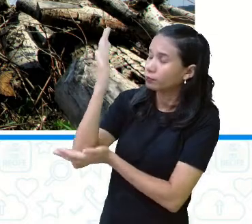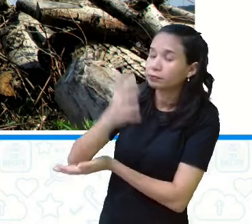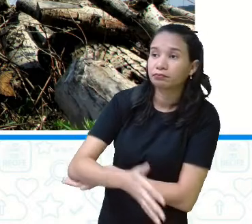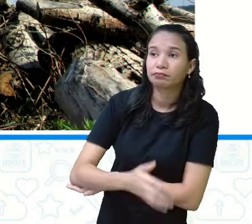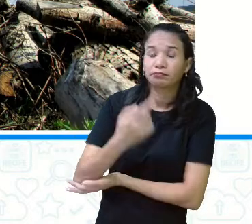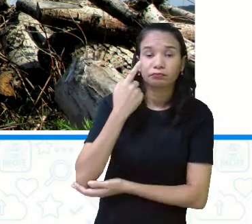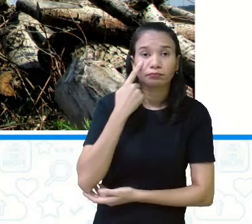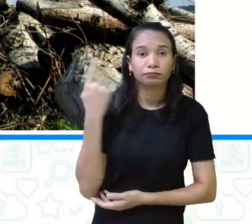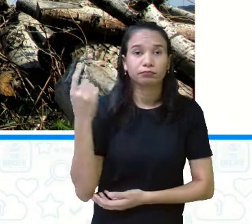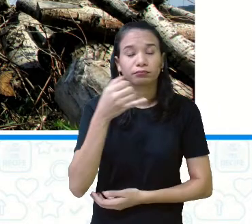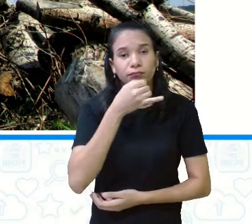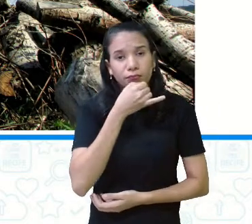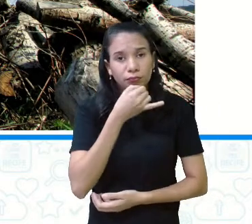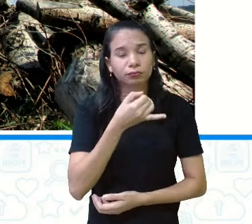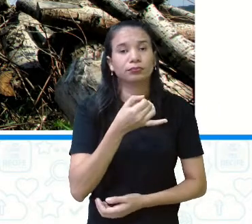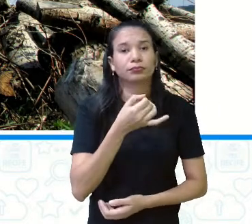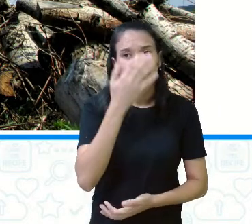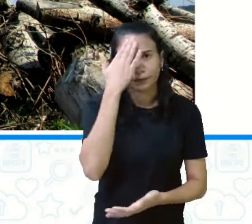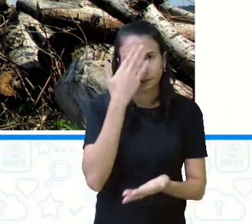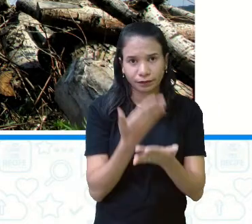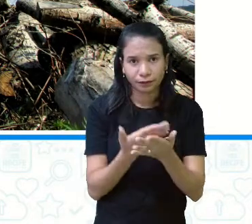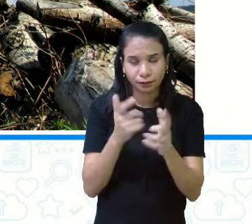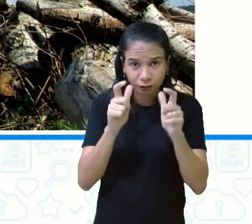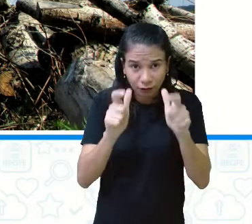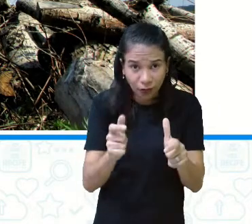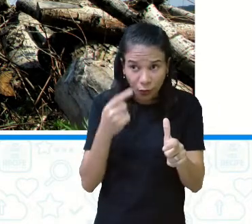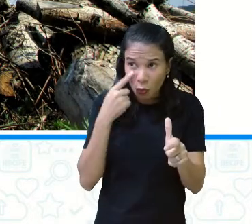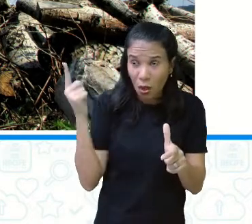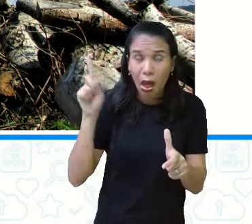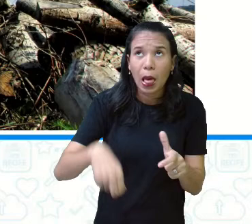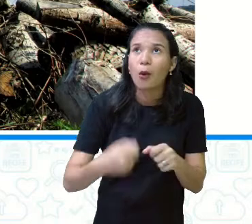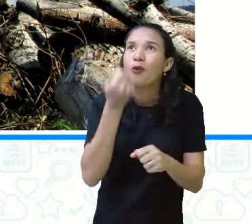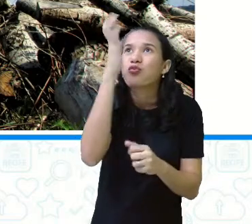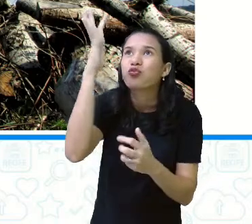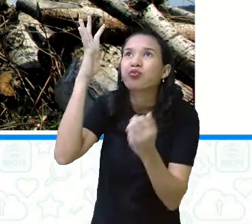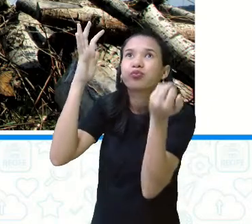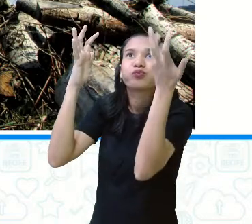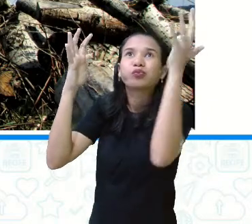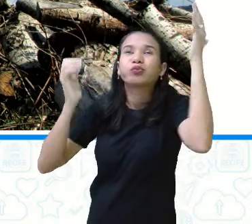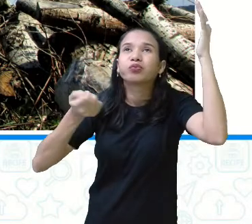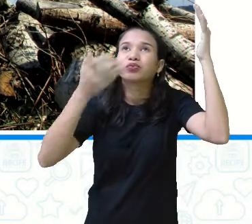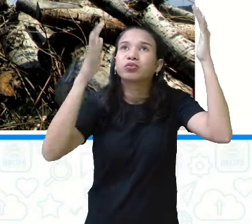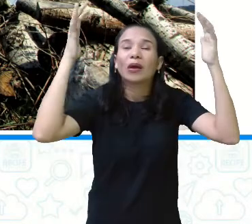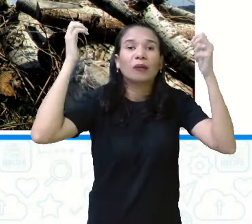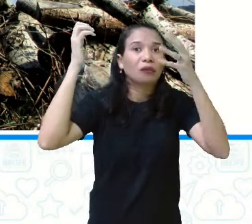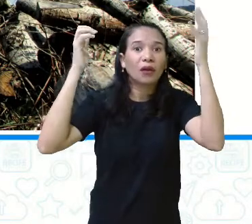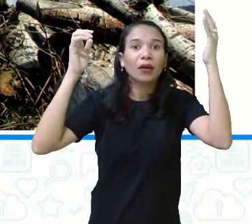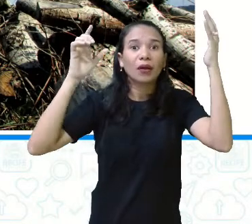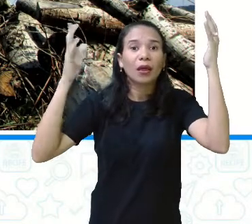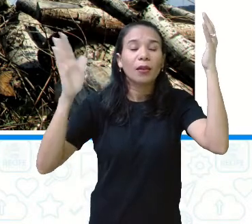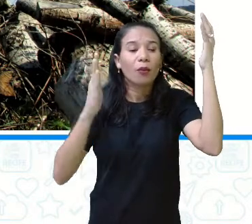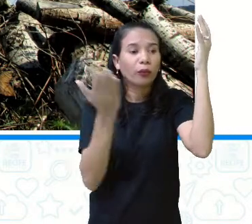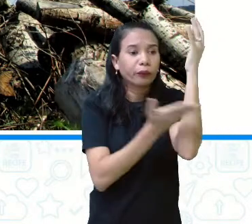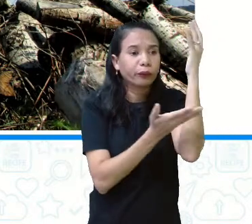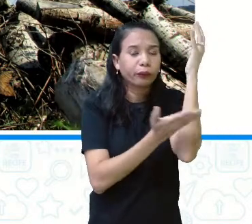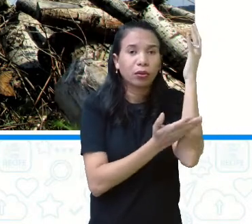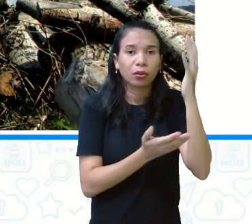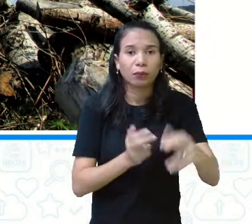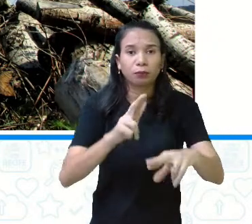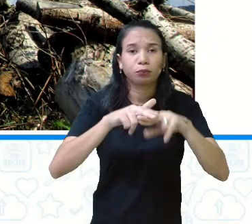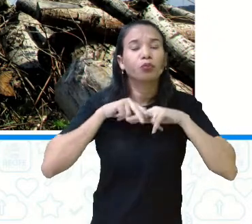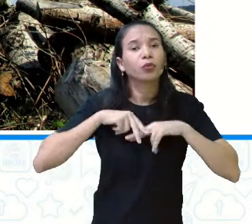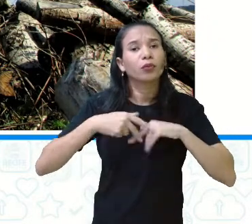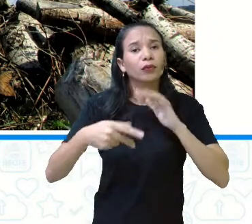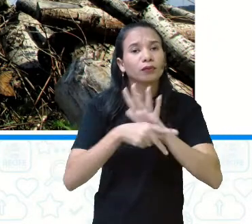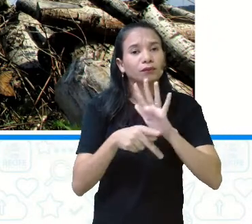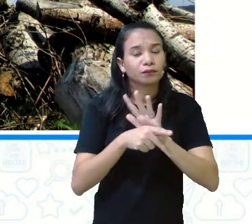Gente, olha para aí. Eu acredito que esse lugar aí antes era um lugar verde, um lugar tão bonito. Eu já influi. Por que a árvore é importante